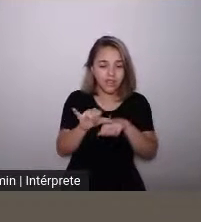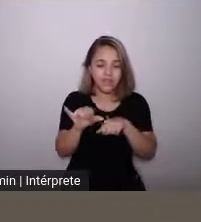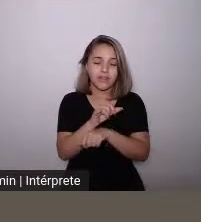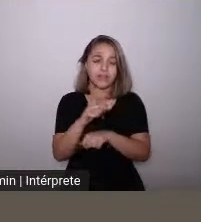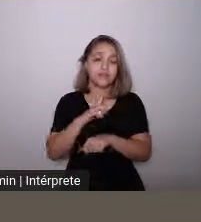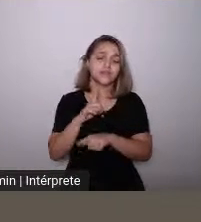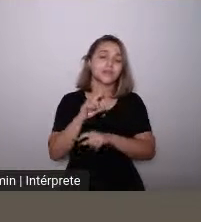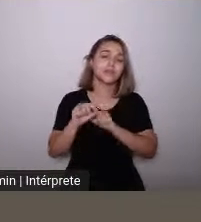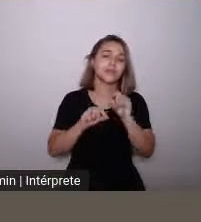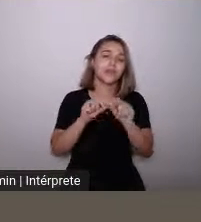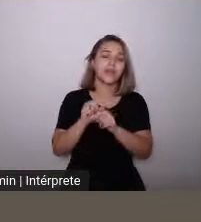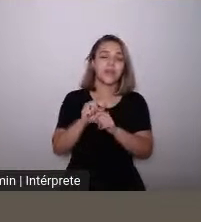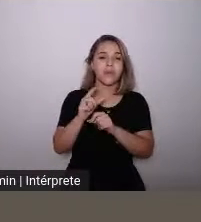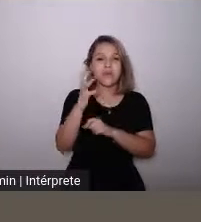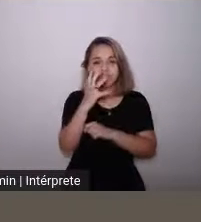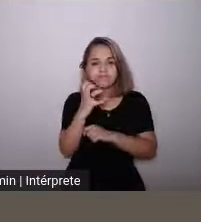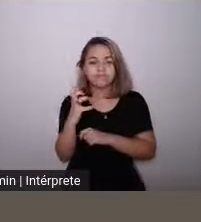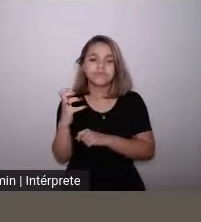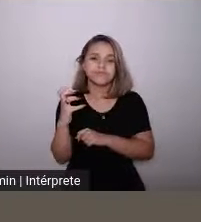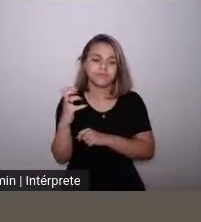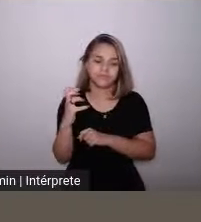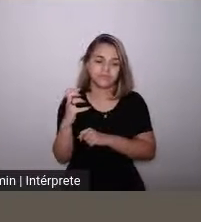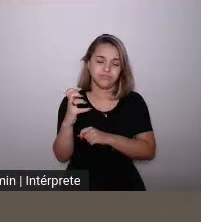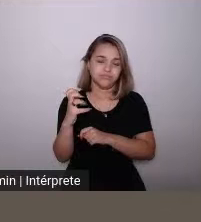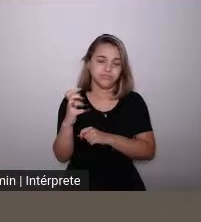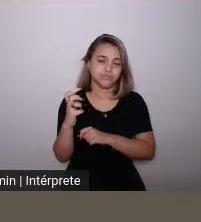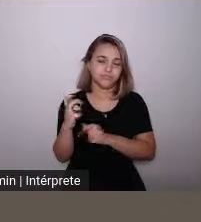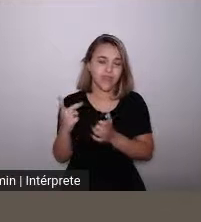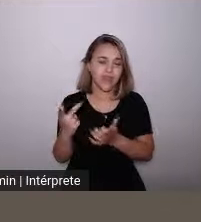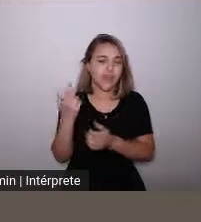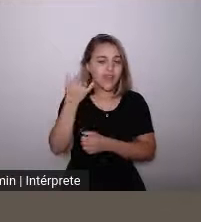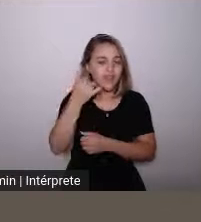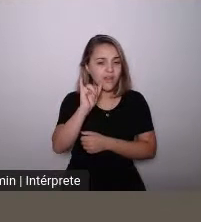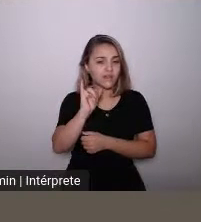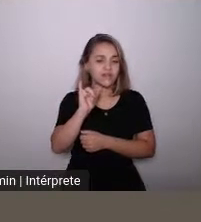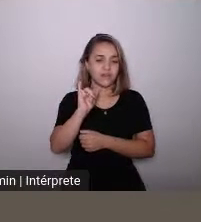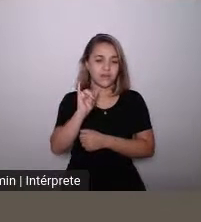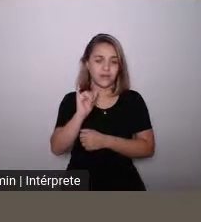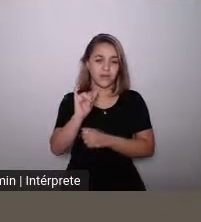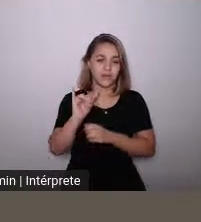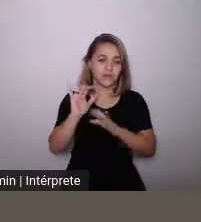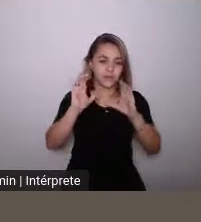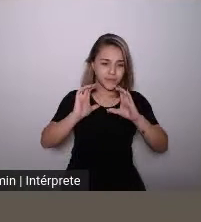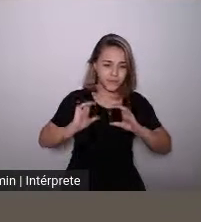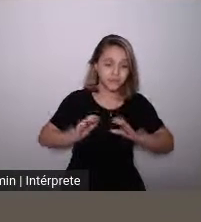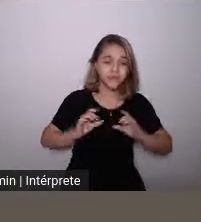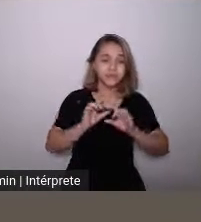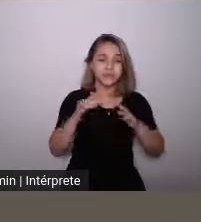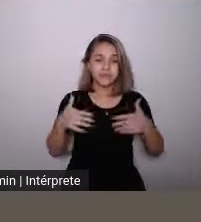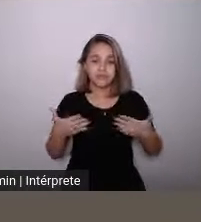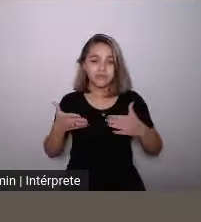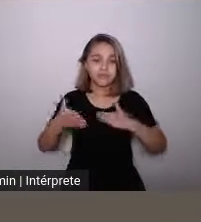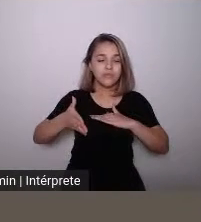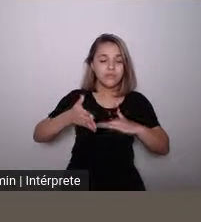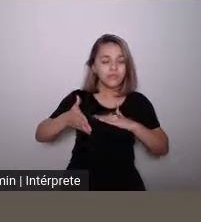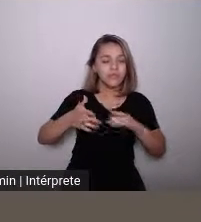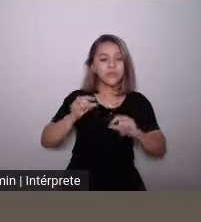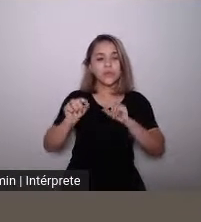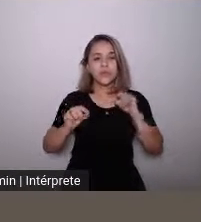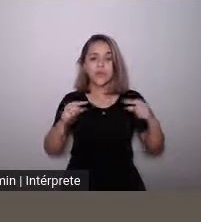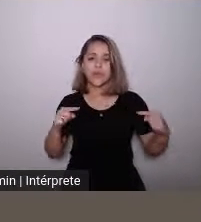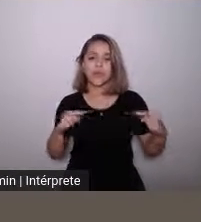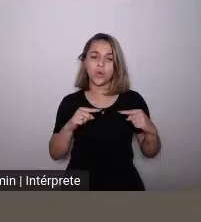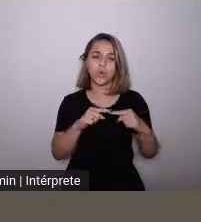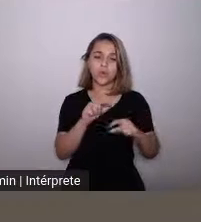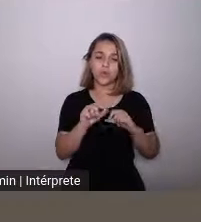os desencantos da civilização. Esse modernismo que me interessa estaria associado, como disse, ao, mas